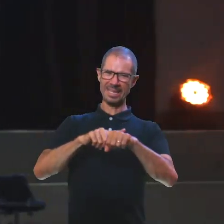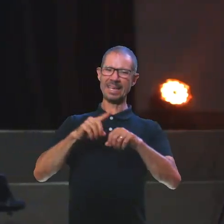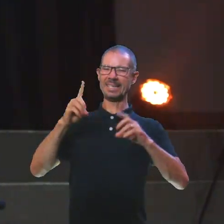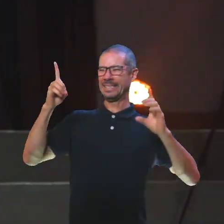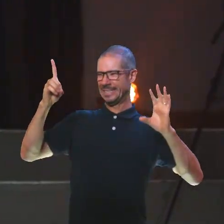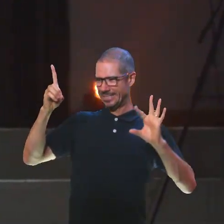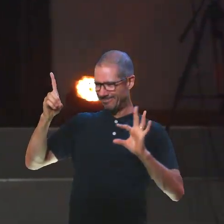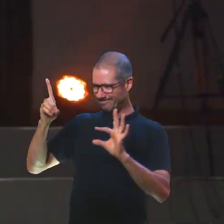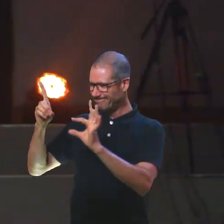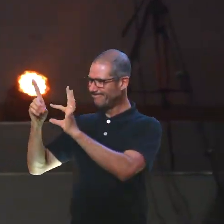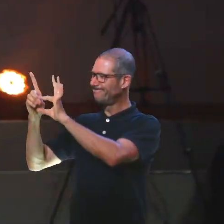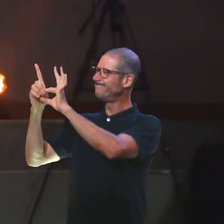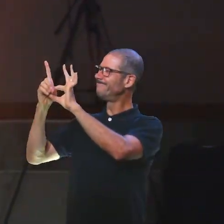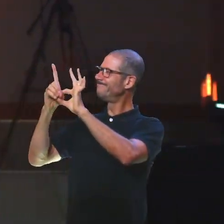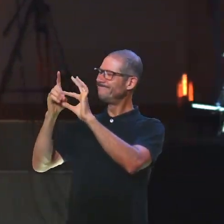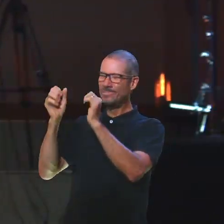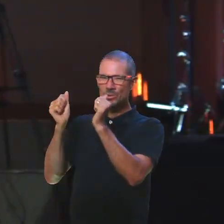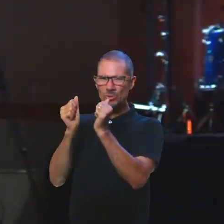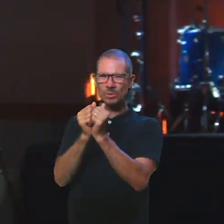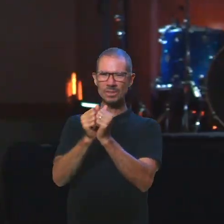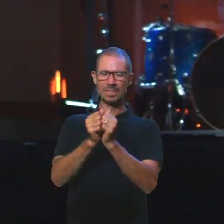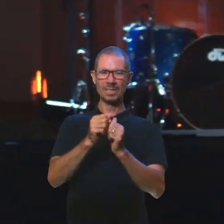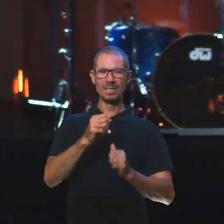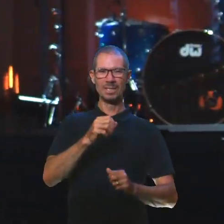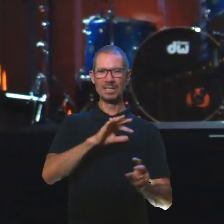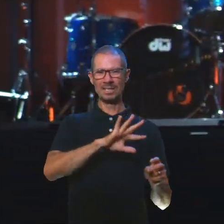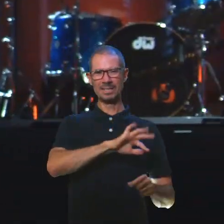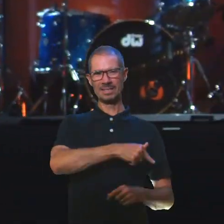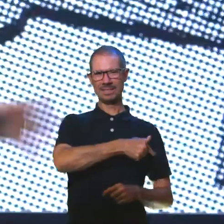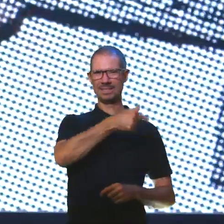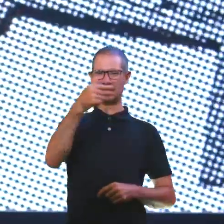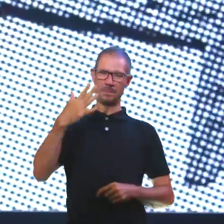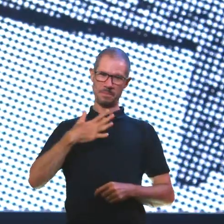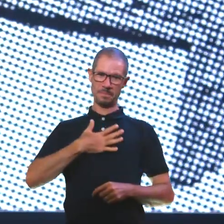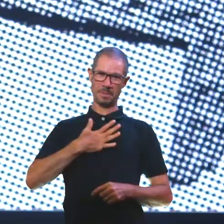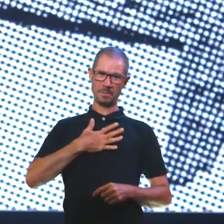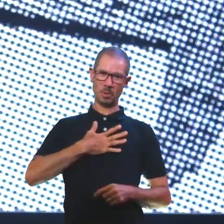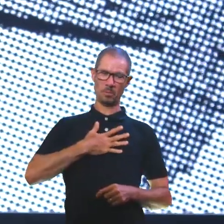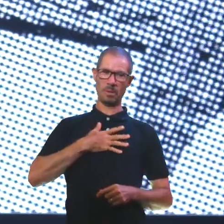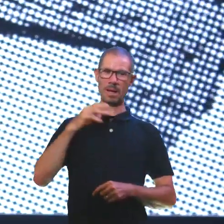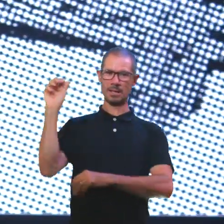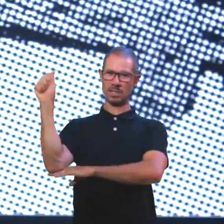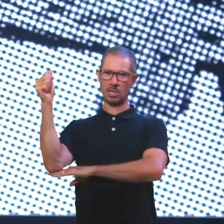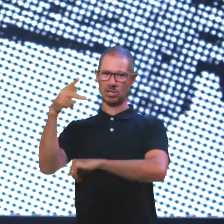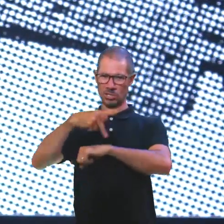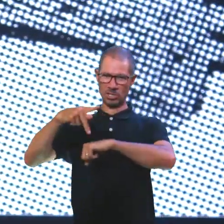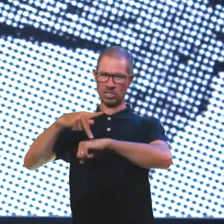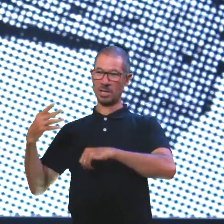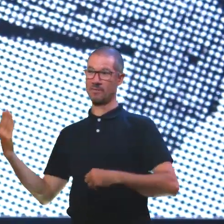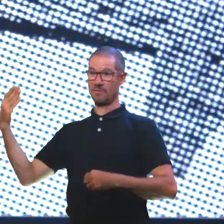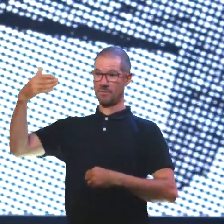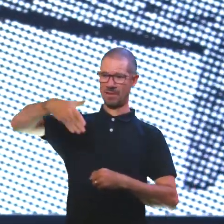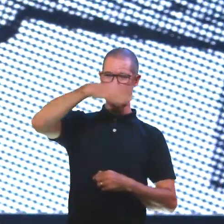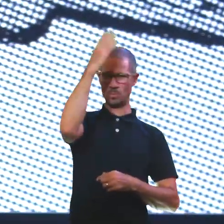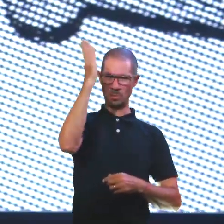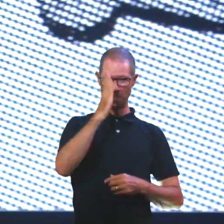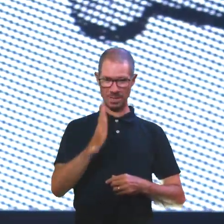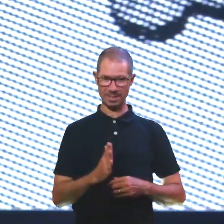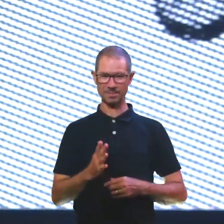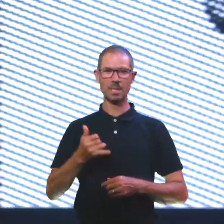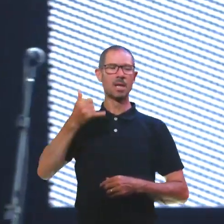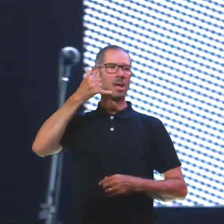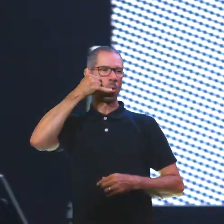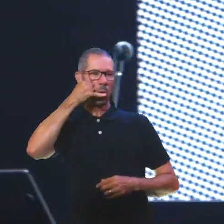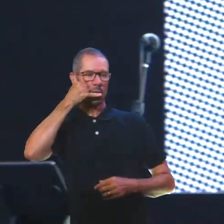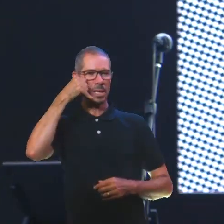dele. Essa semana meu pai estava aqui, ele veio da Argentina para resolver uma situação de um dia só. E eu lembro que eu liguei para o